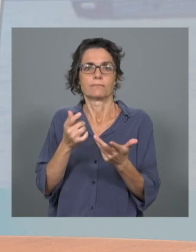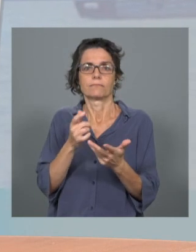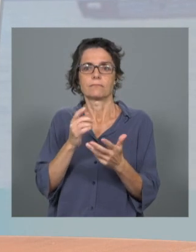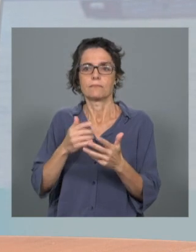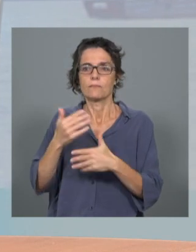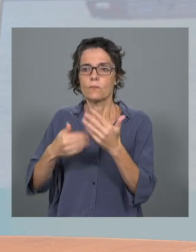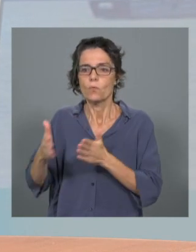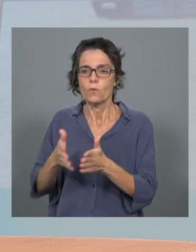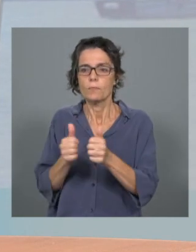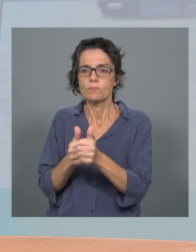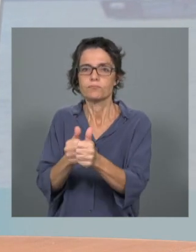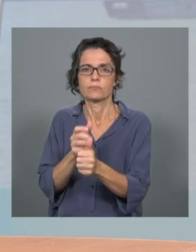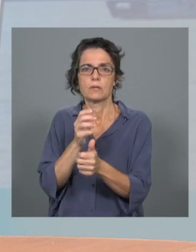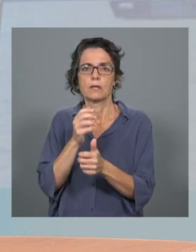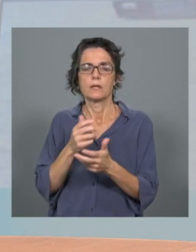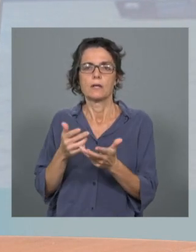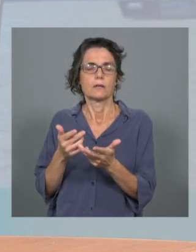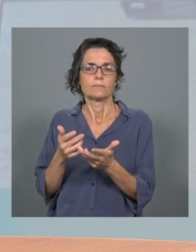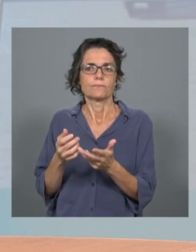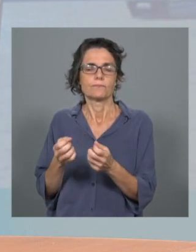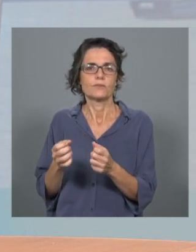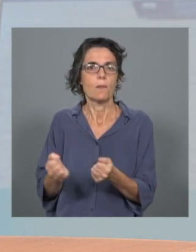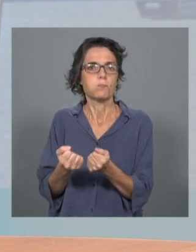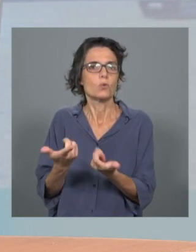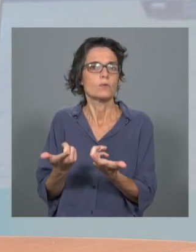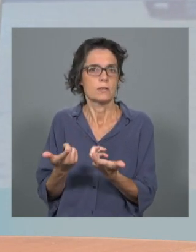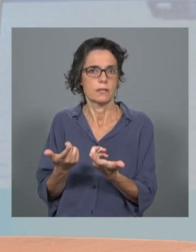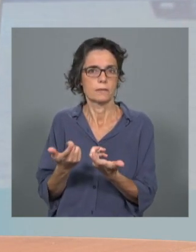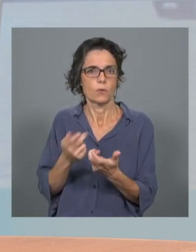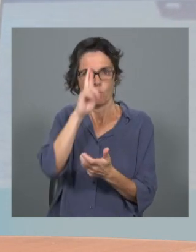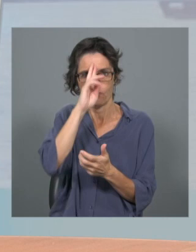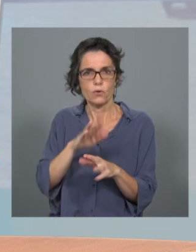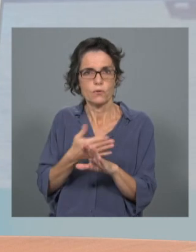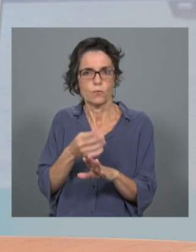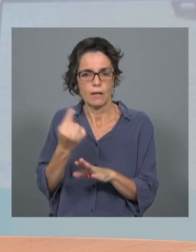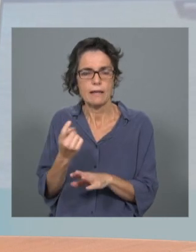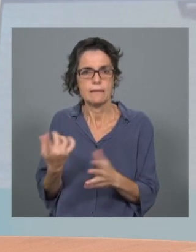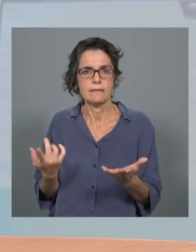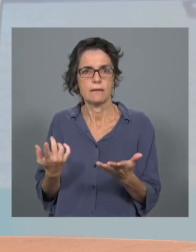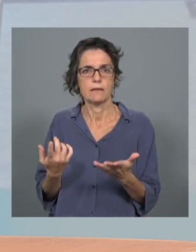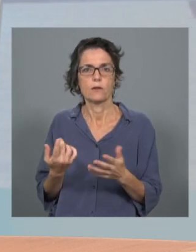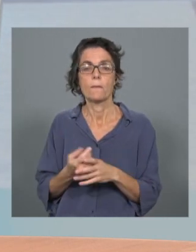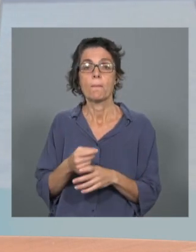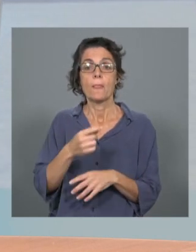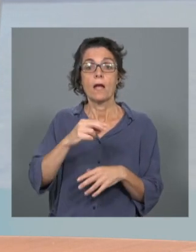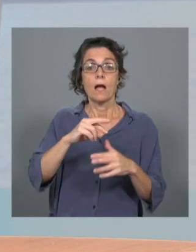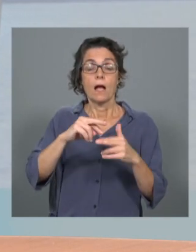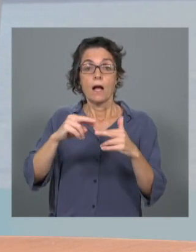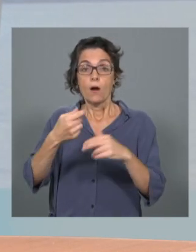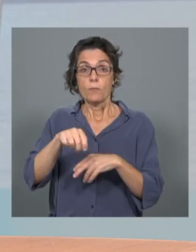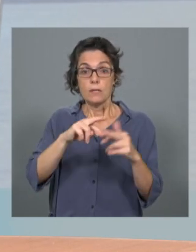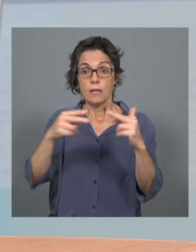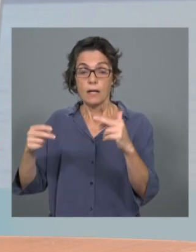vai depender de situação a situação e da capacidade de cada Presidente de Câmara, de cada partido em cada